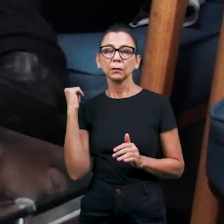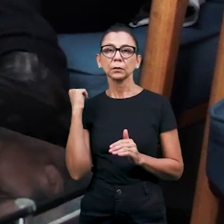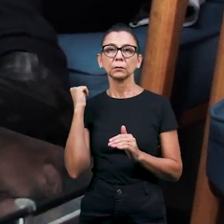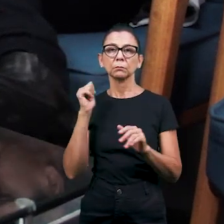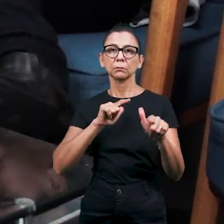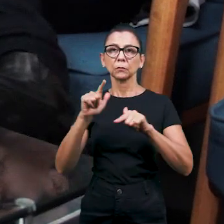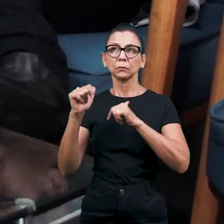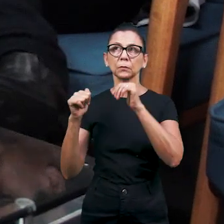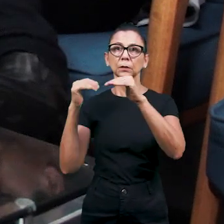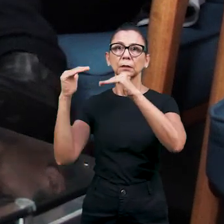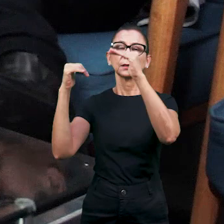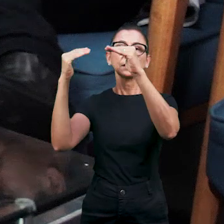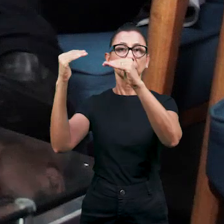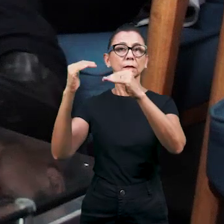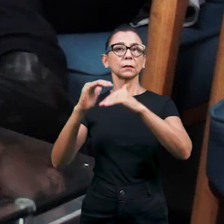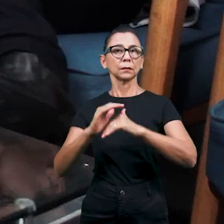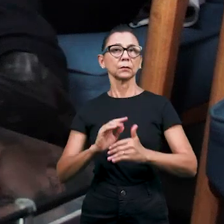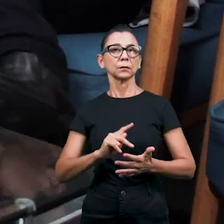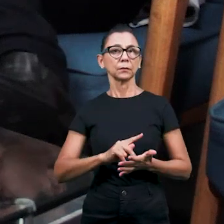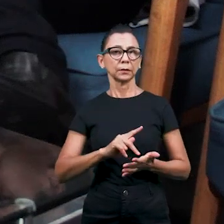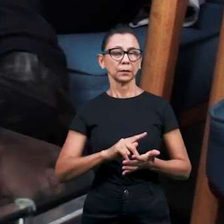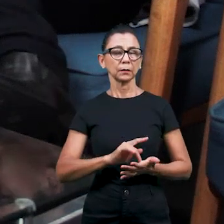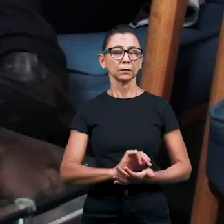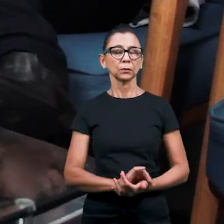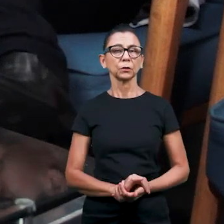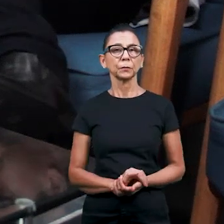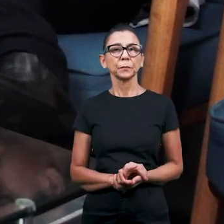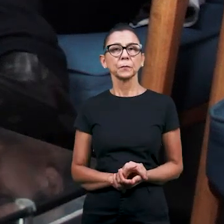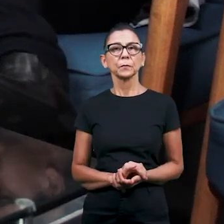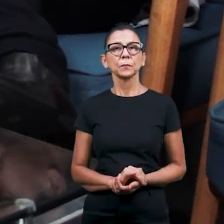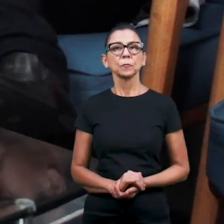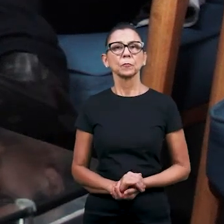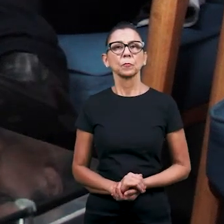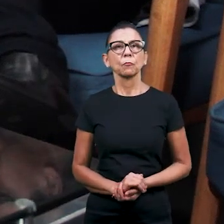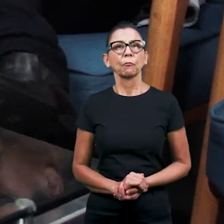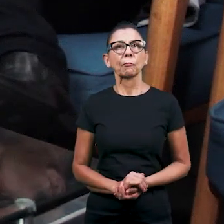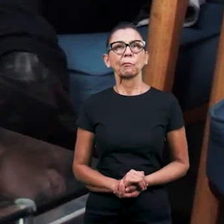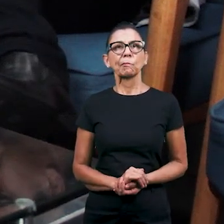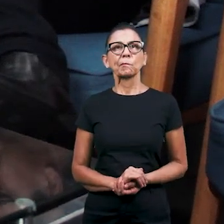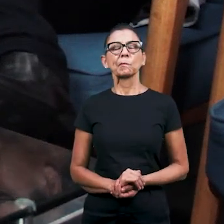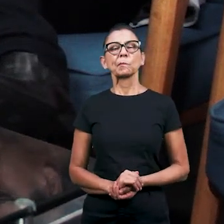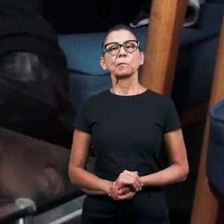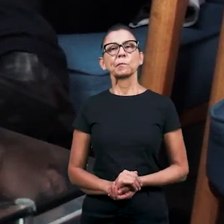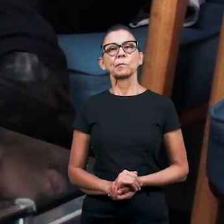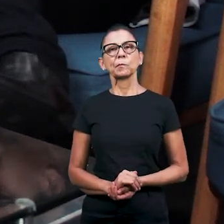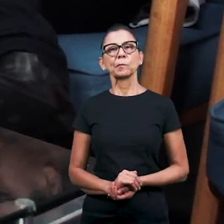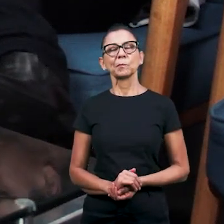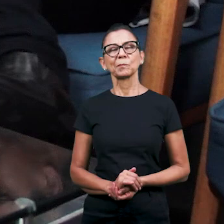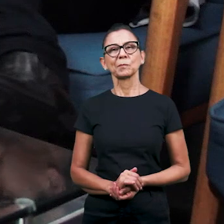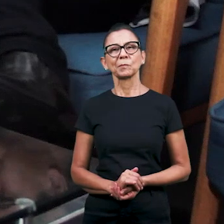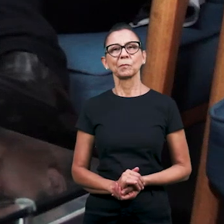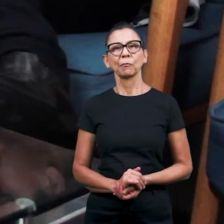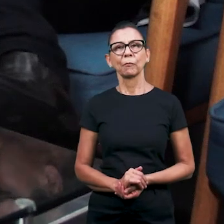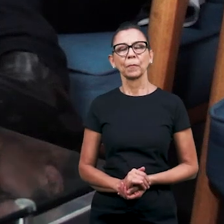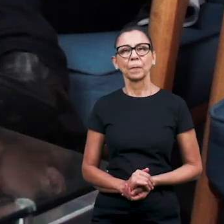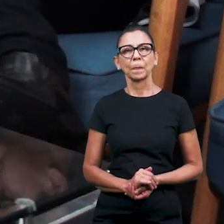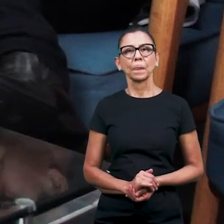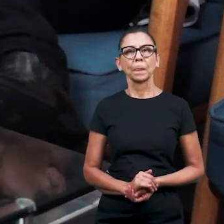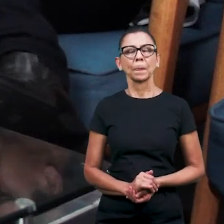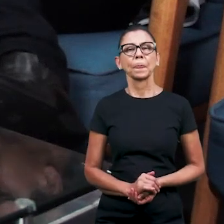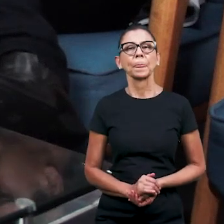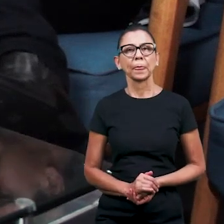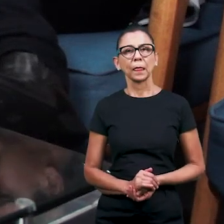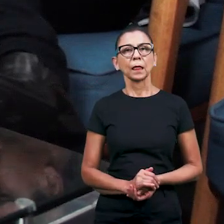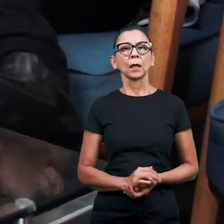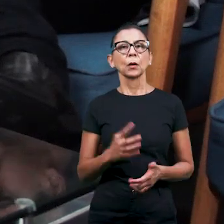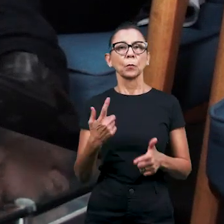Sofonias, eis que vem dias, diz o Senhor dos Exércitos, em que enviarei fome, não de pão, sede, não de água, mas